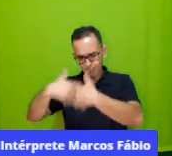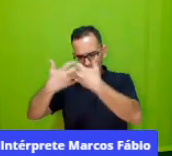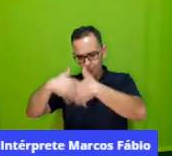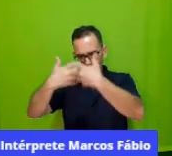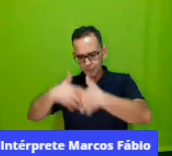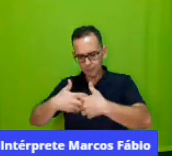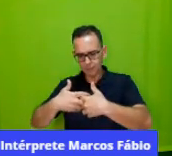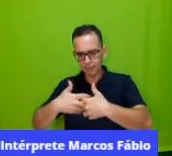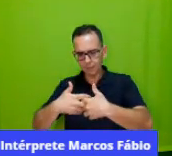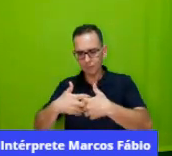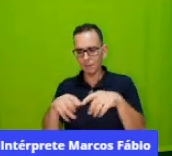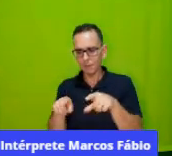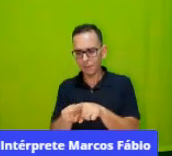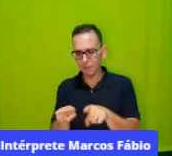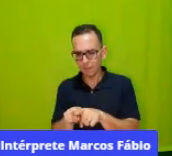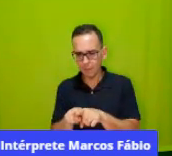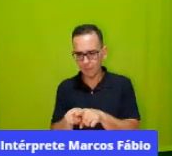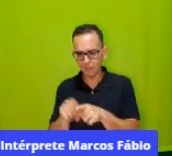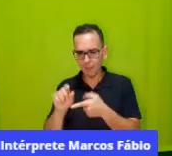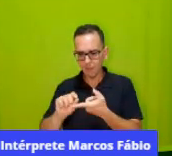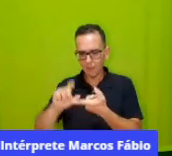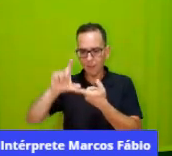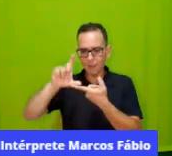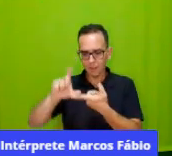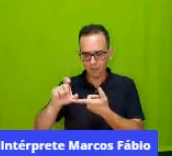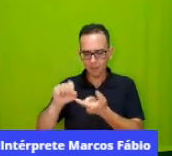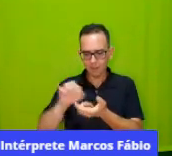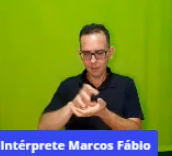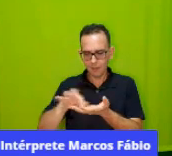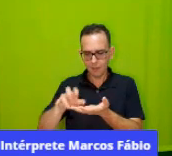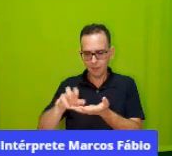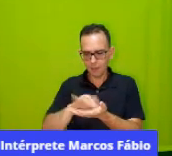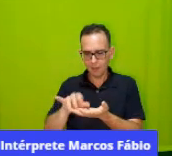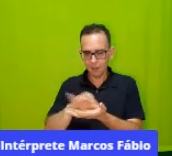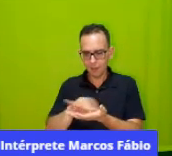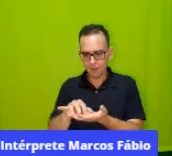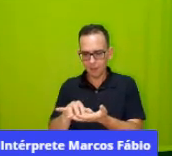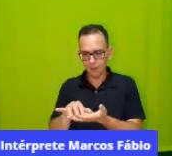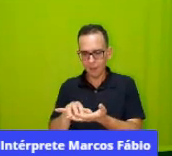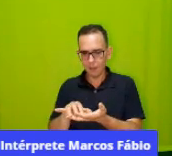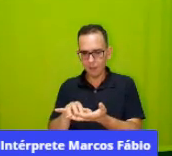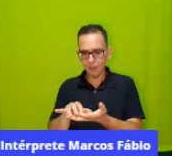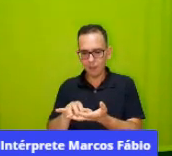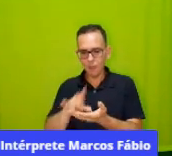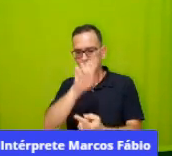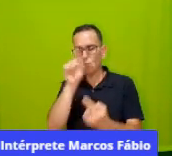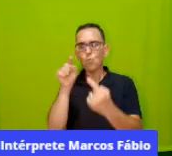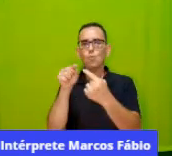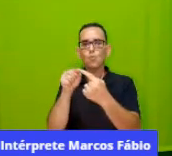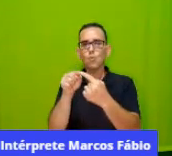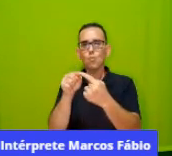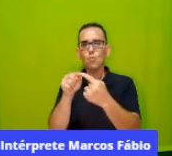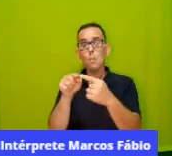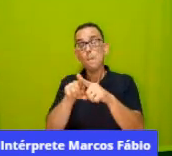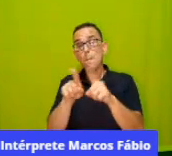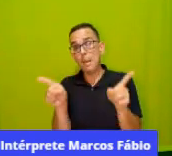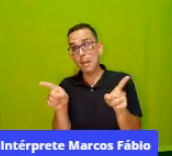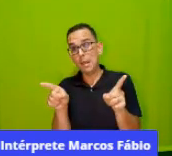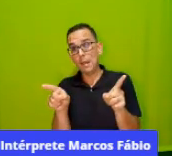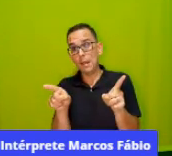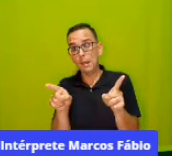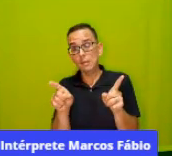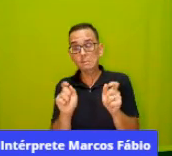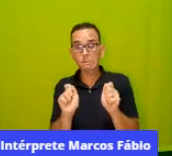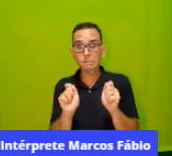No caso, quando a gente tem um quebra-cabeça aqui, já, né, engrossado, vamos supor que esse aluno tem esses